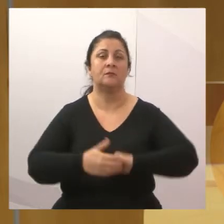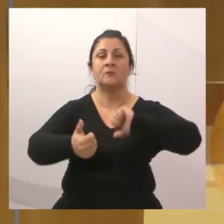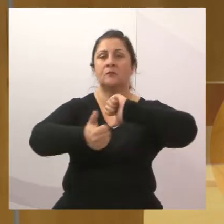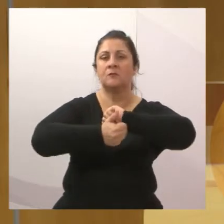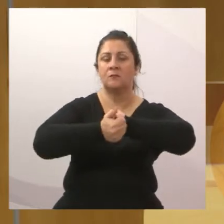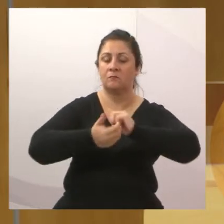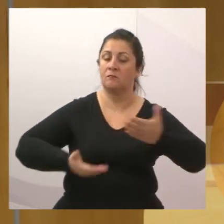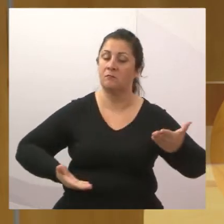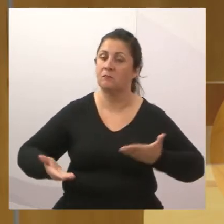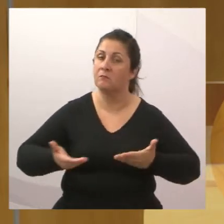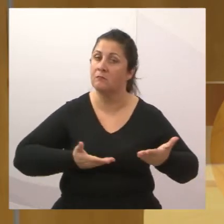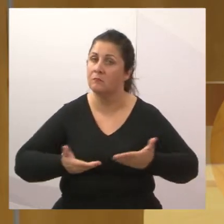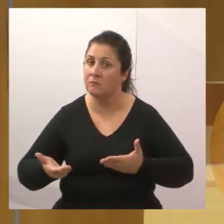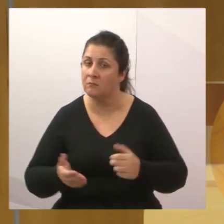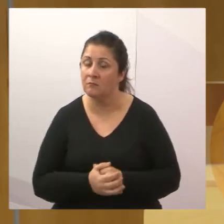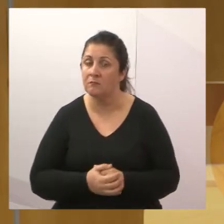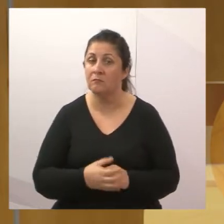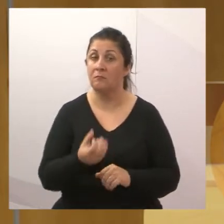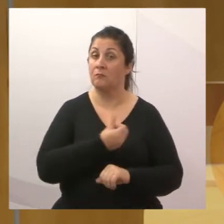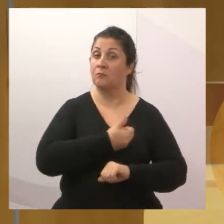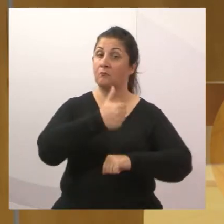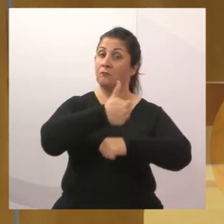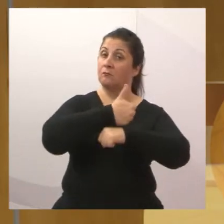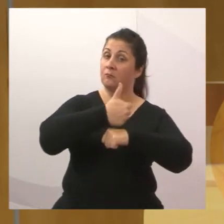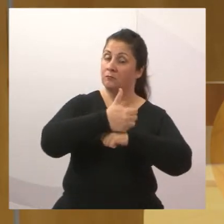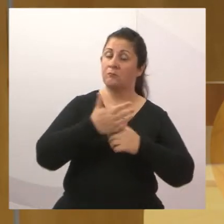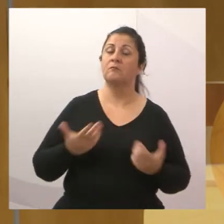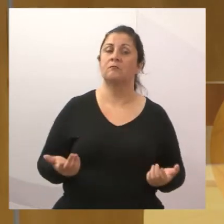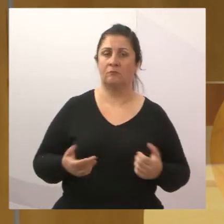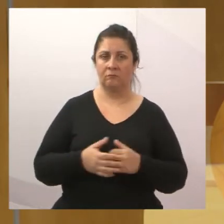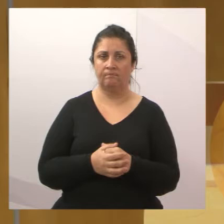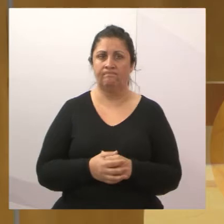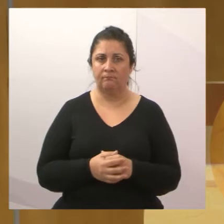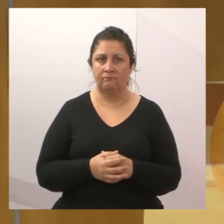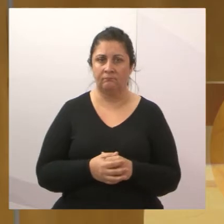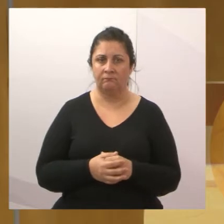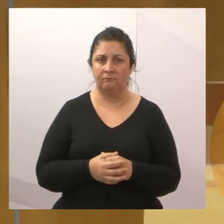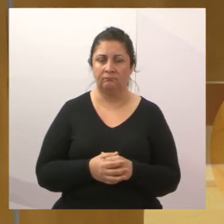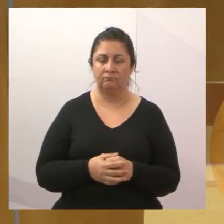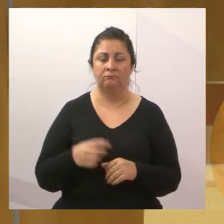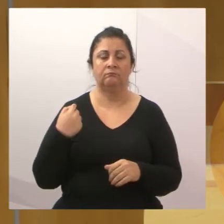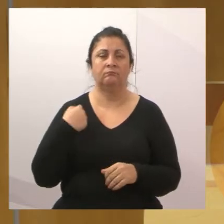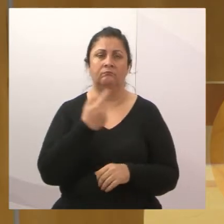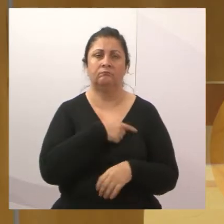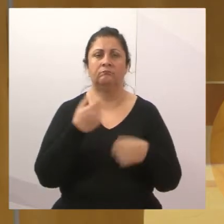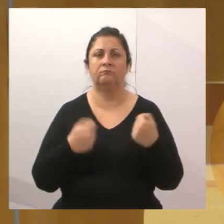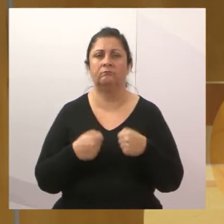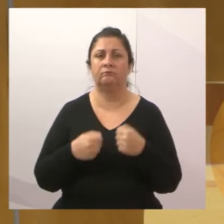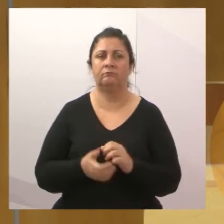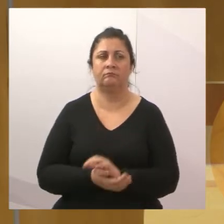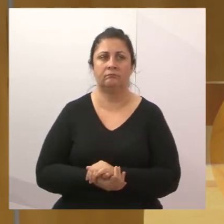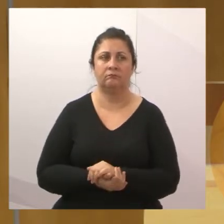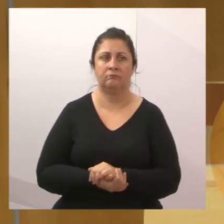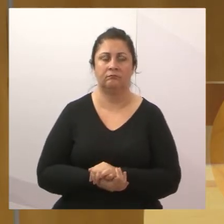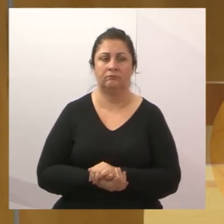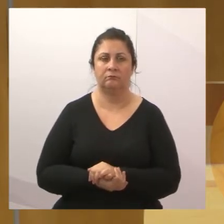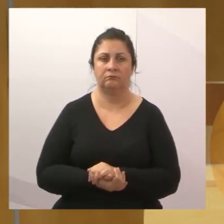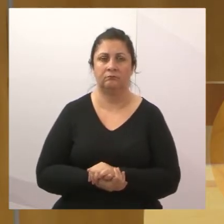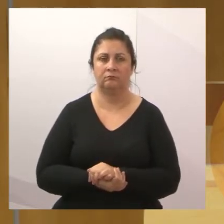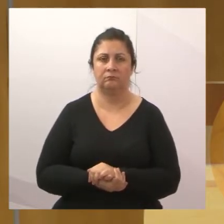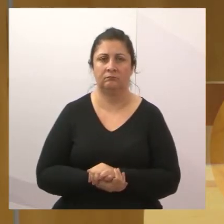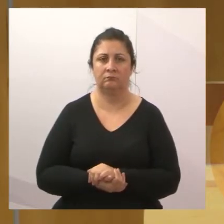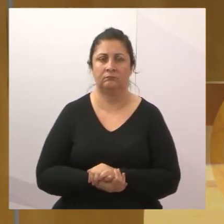no atendimento, de número de profissionais para atendimento e tudo isso. Então, a gente tem que contar com